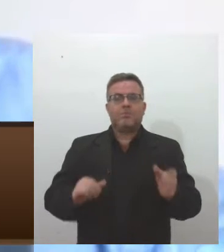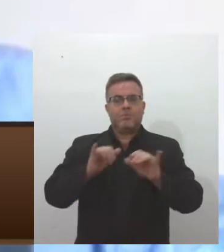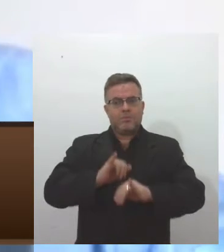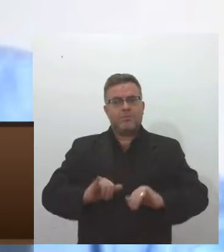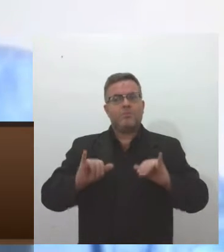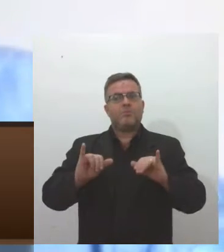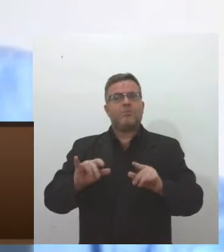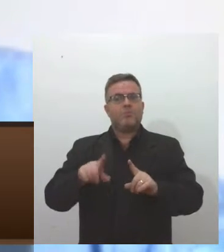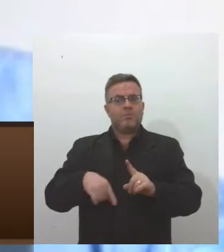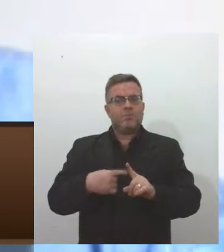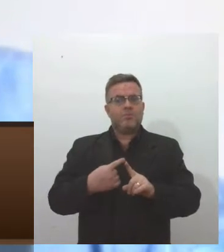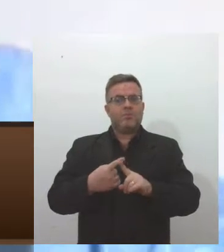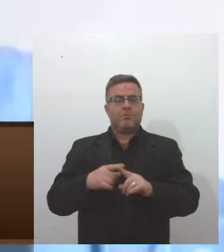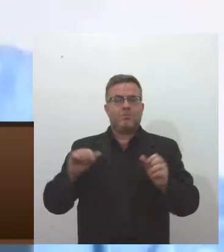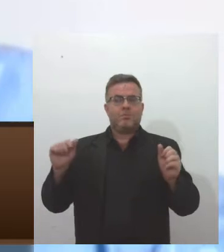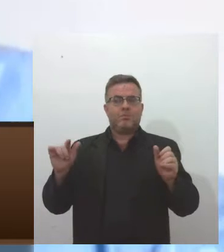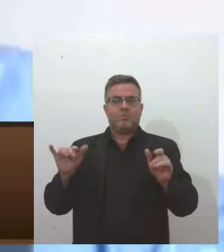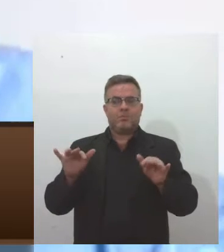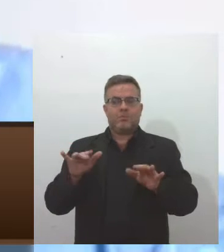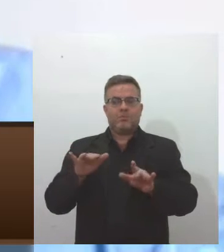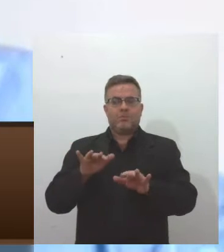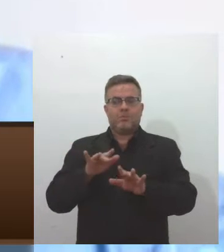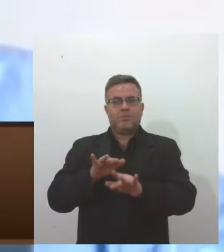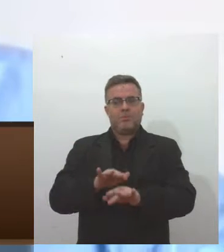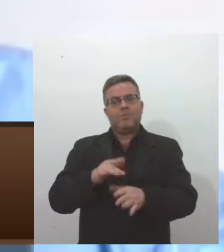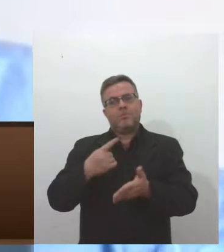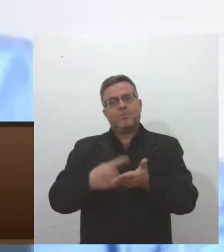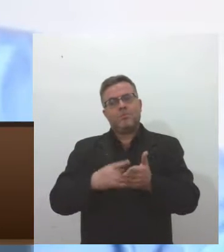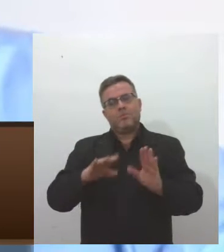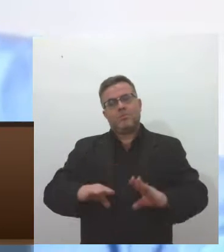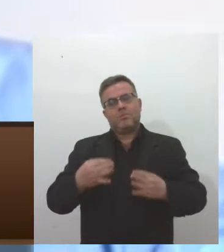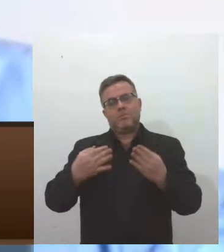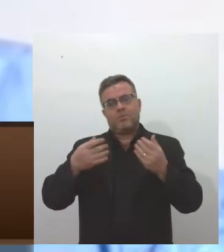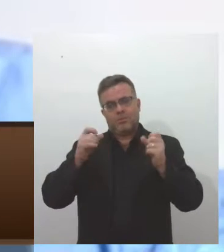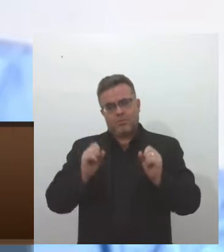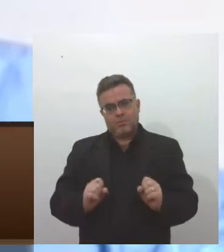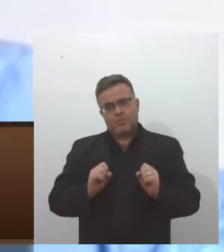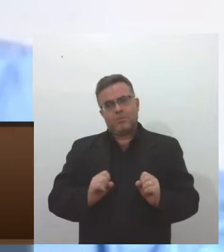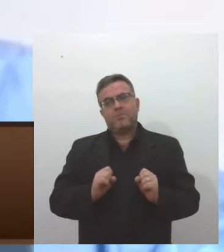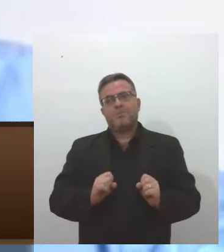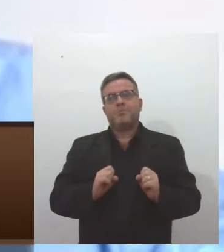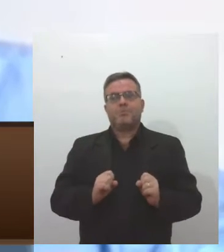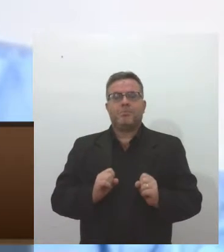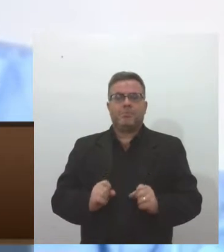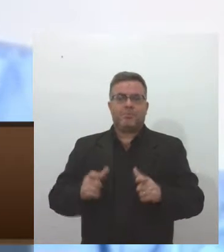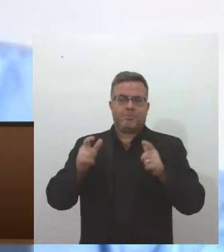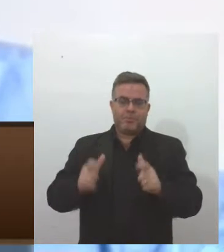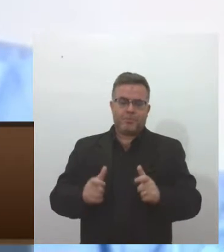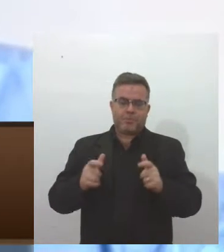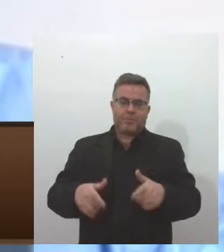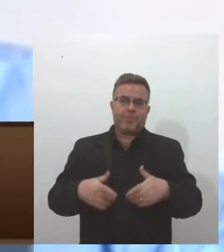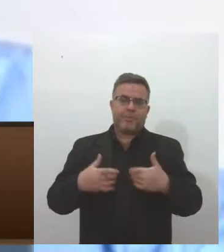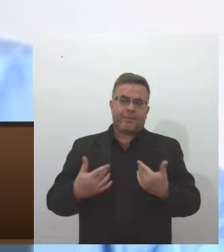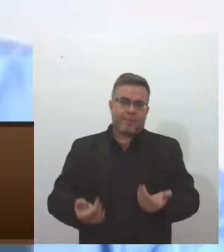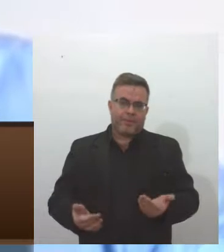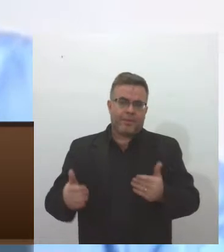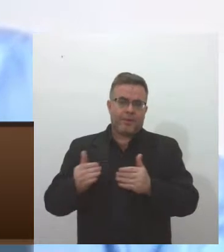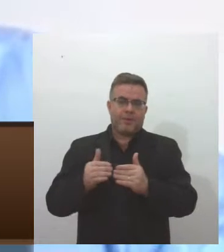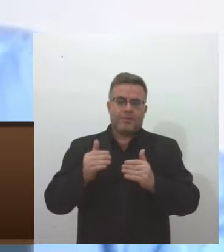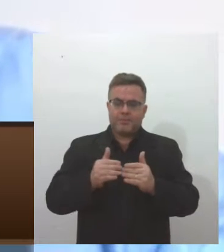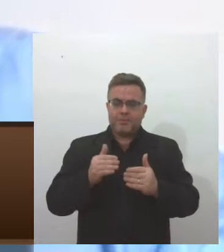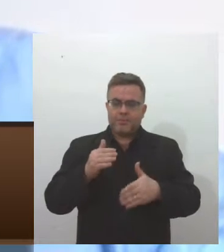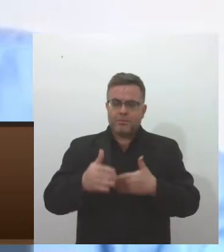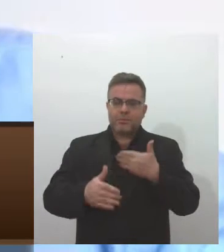aumento no número de pessoas que poderão estar presentes em eventos de forma gradativa.